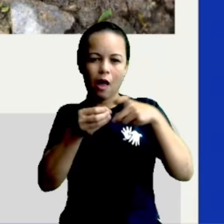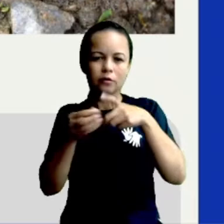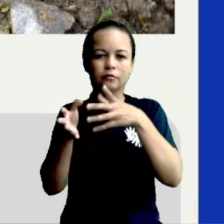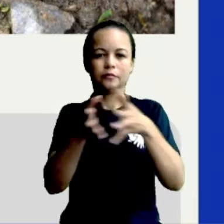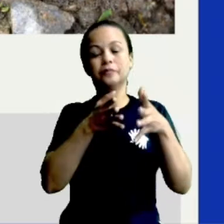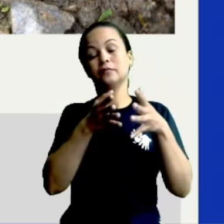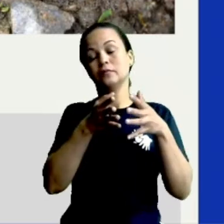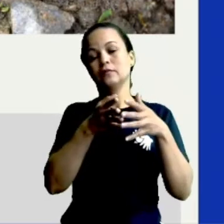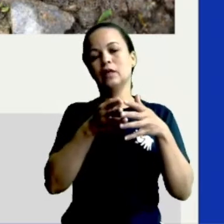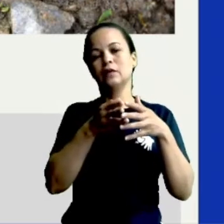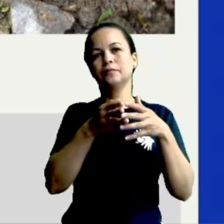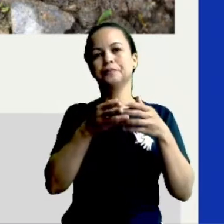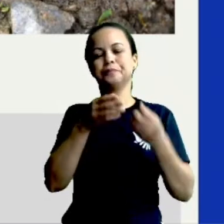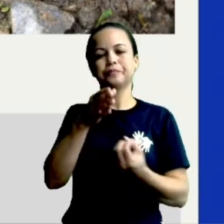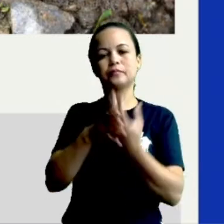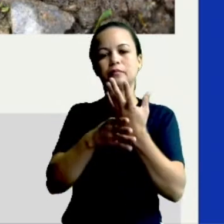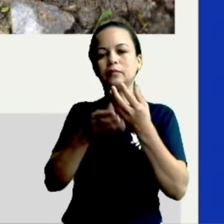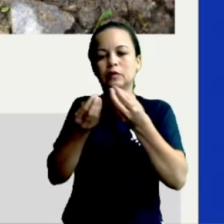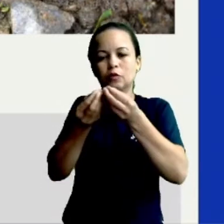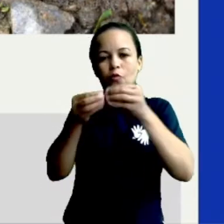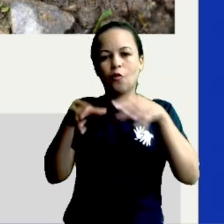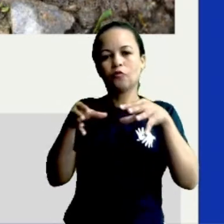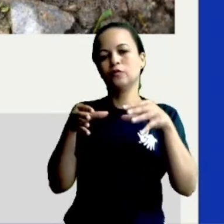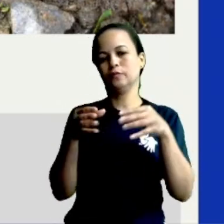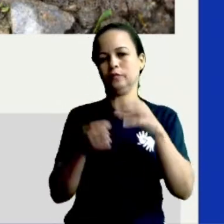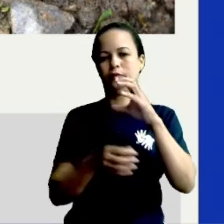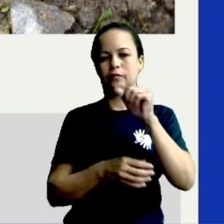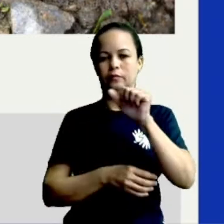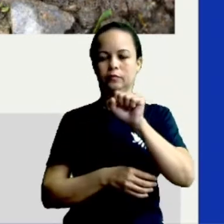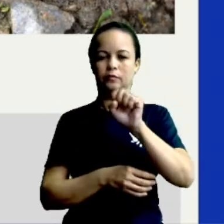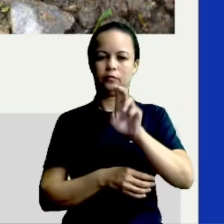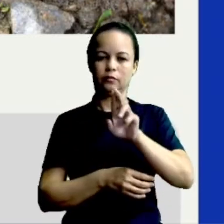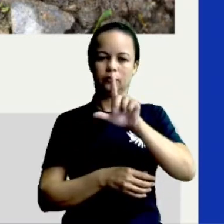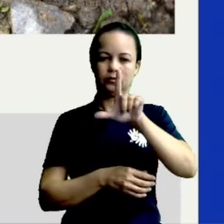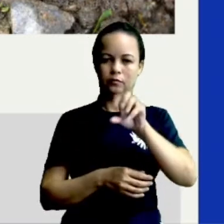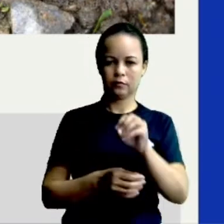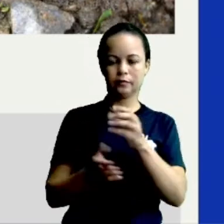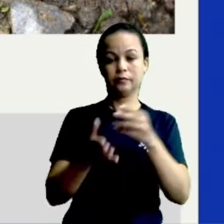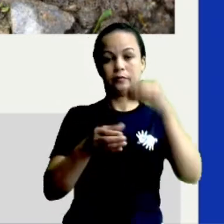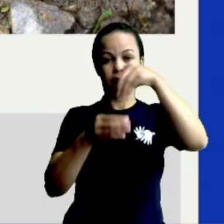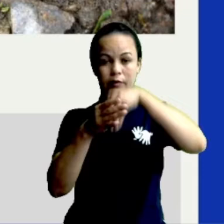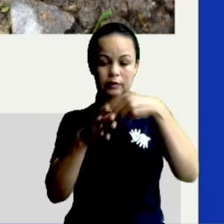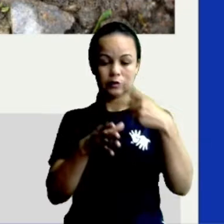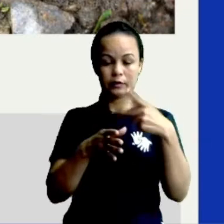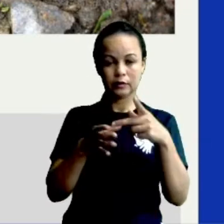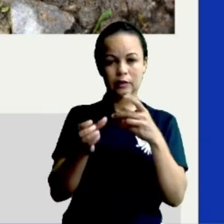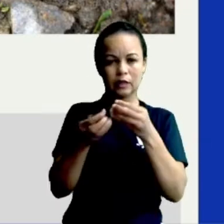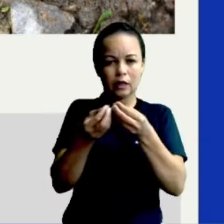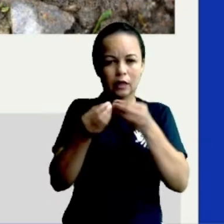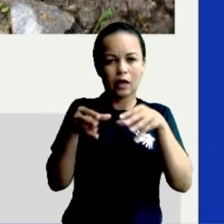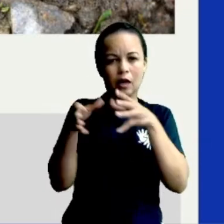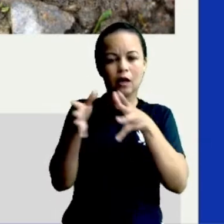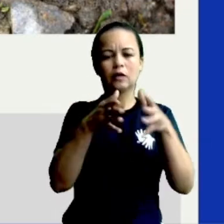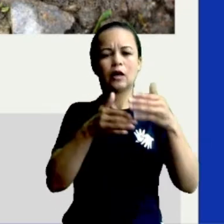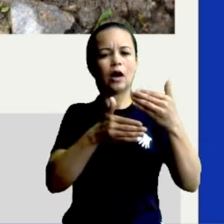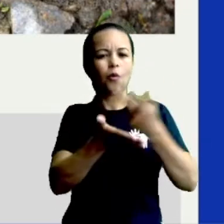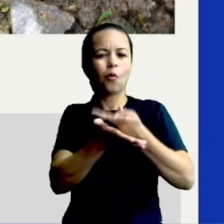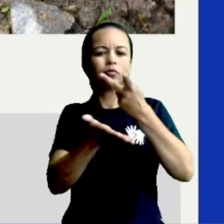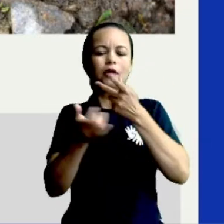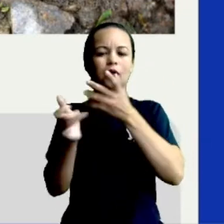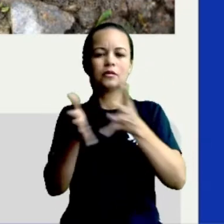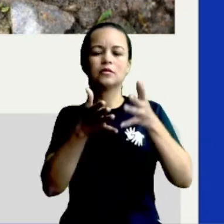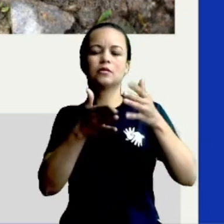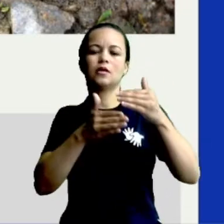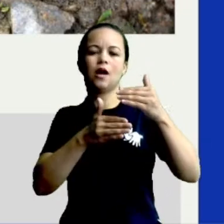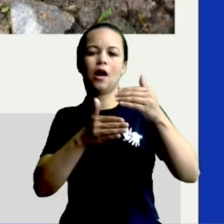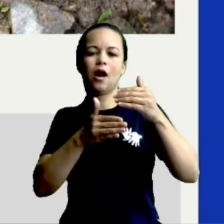criarão um ovo, um casulo, em que dentro desse casulo ocorrerá a mistura